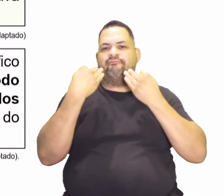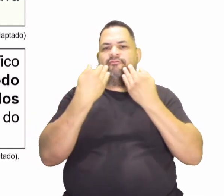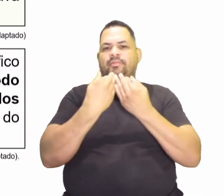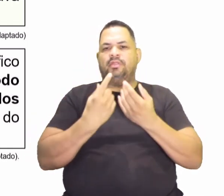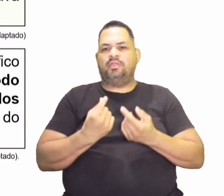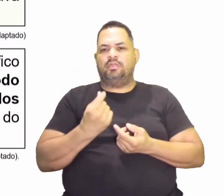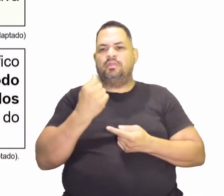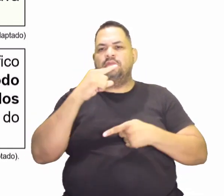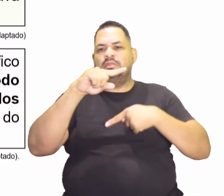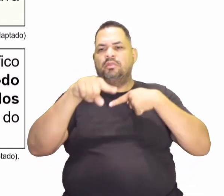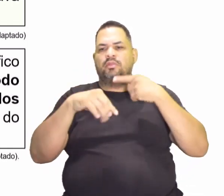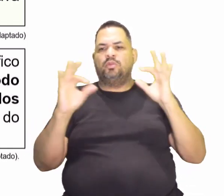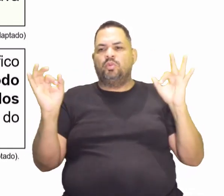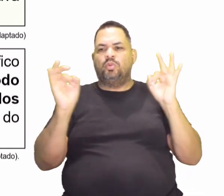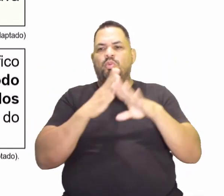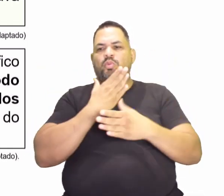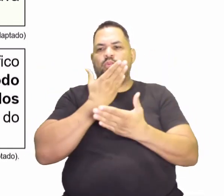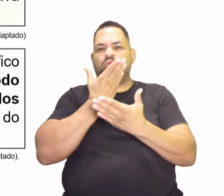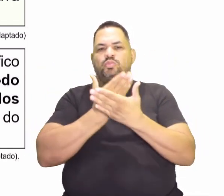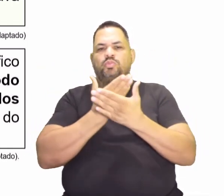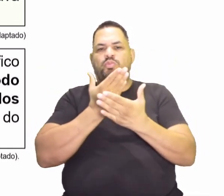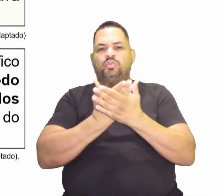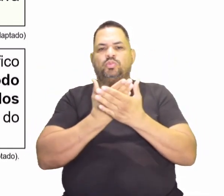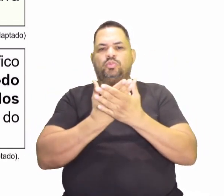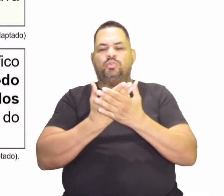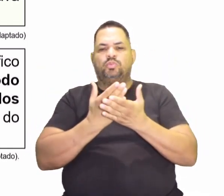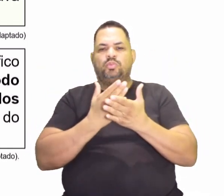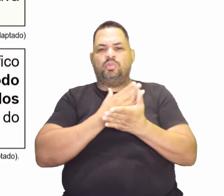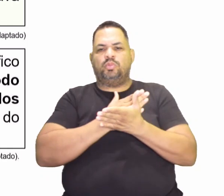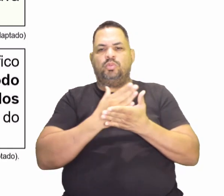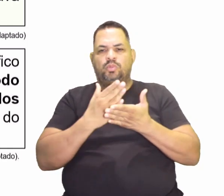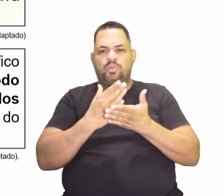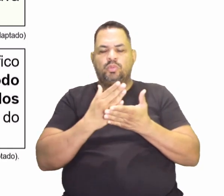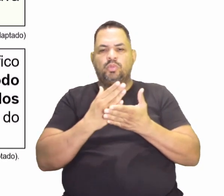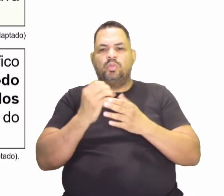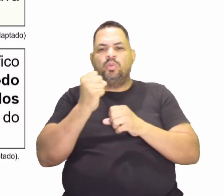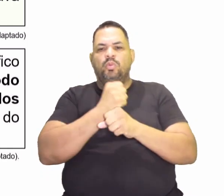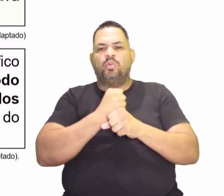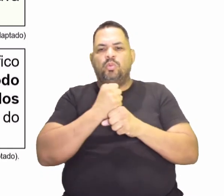nobres, depois de concluir seus estudos, iniciou em